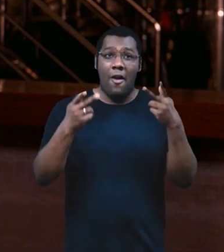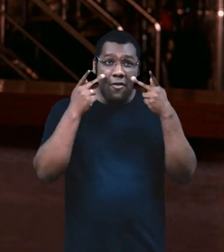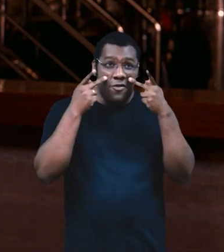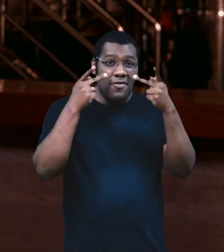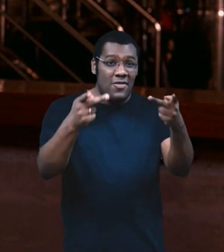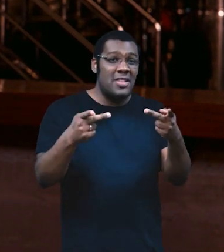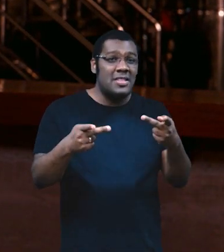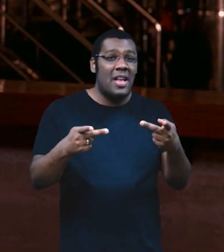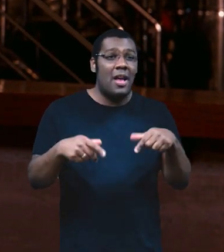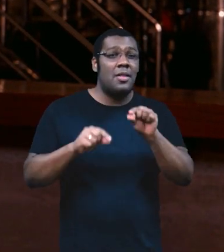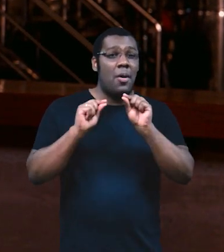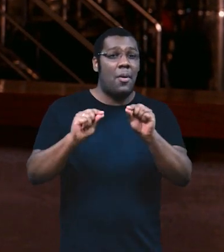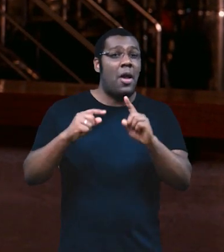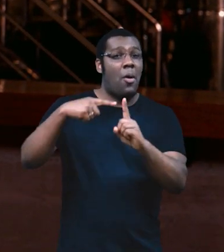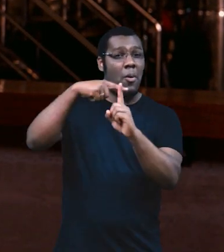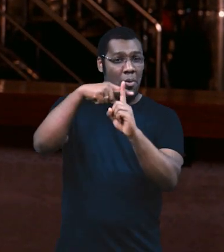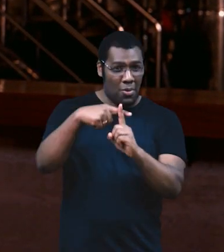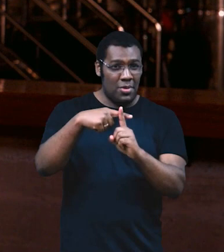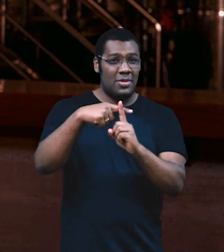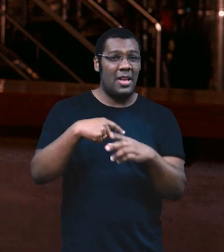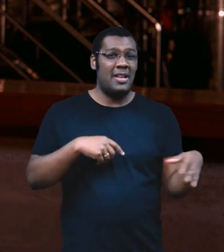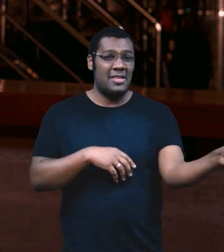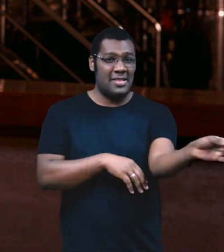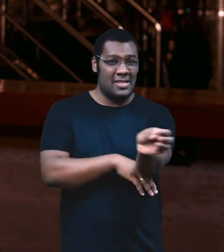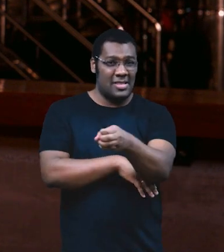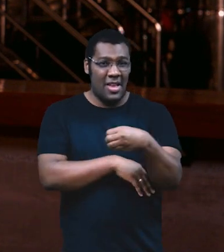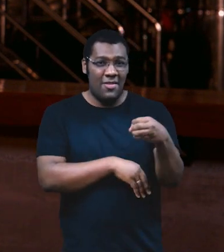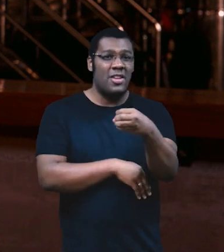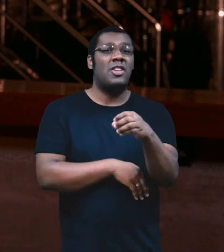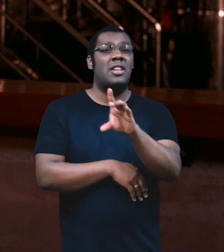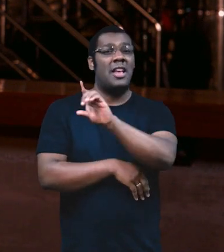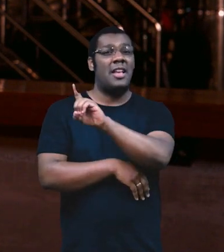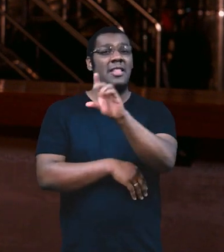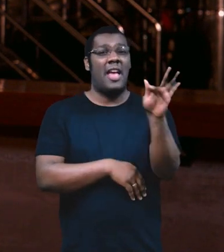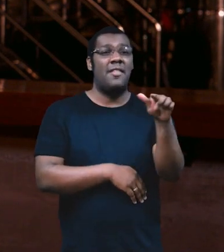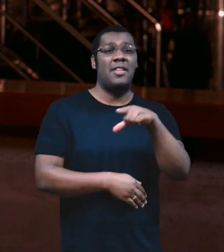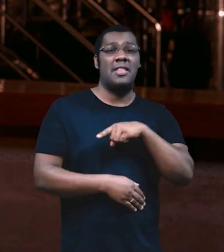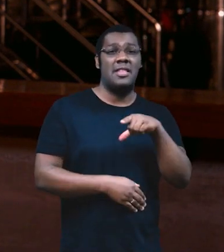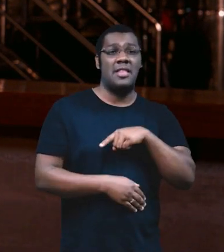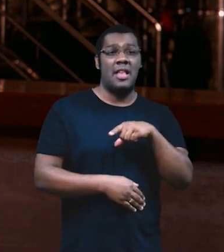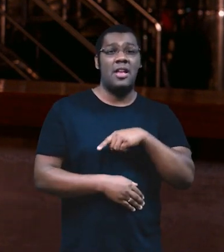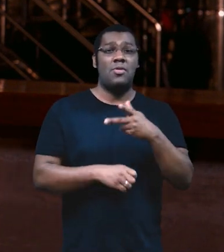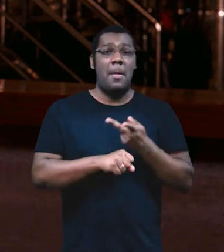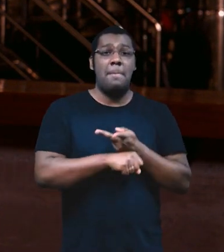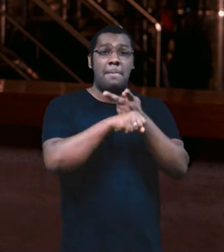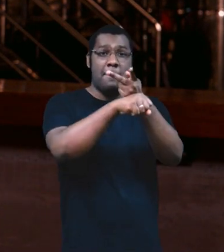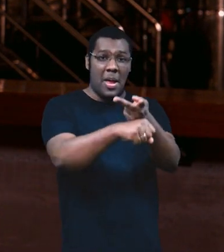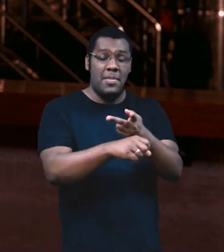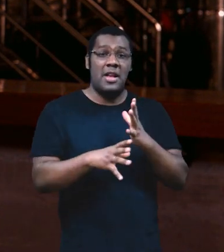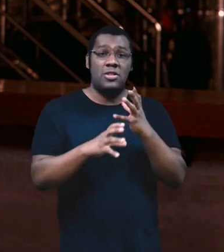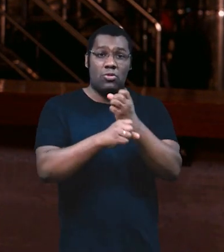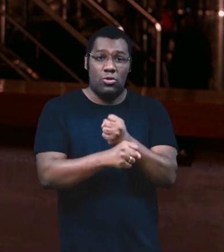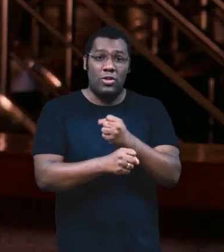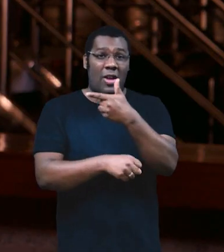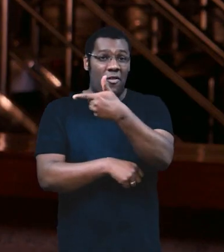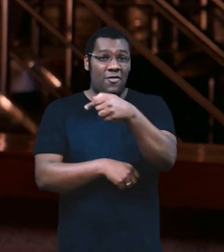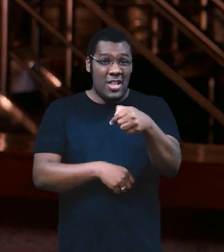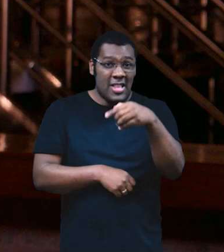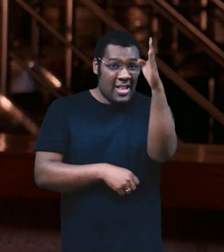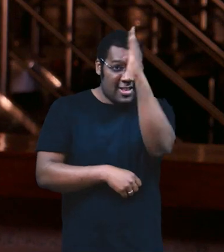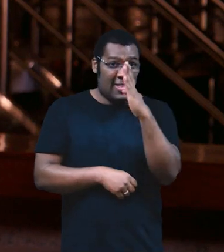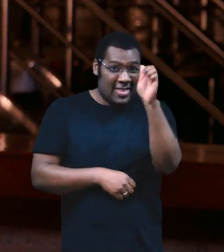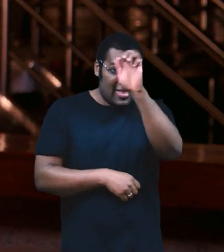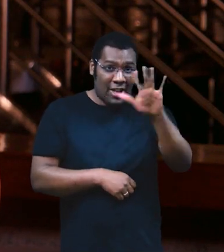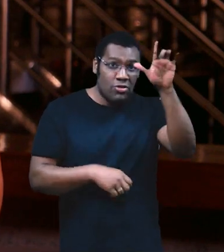Cruz, uma cervejaria artesanal do DF com 27 premiações nacionais e internacionais. Além